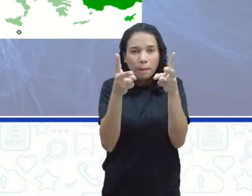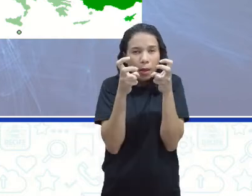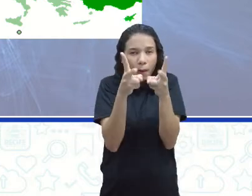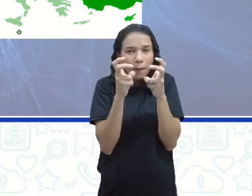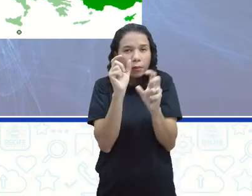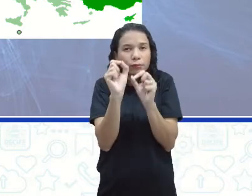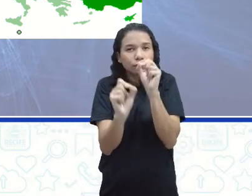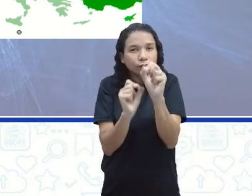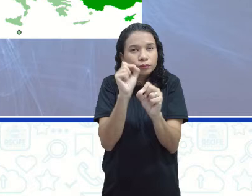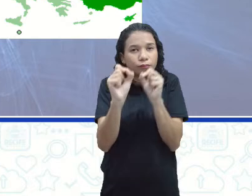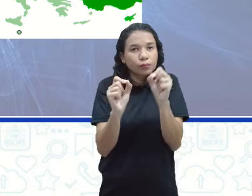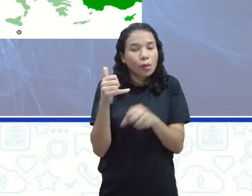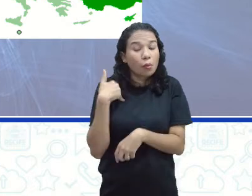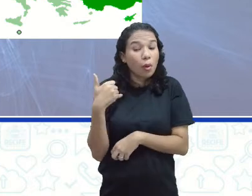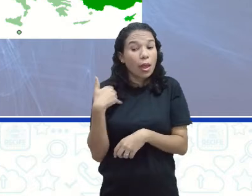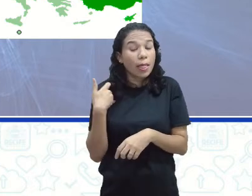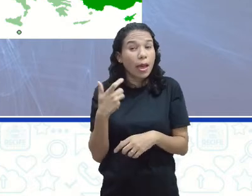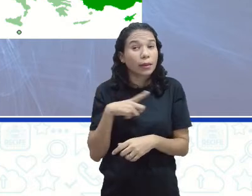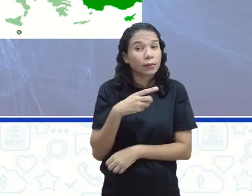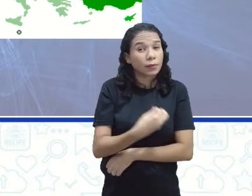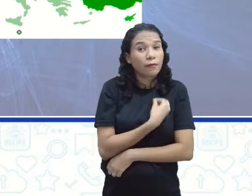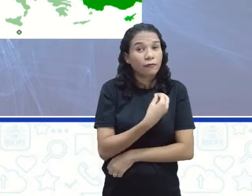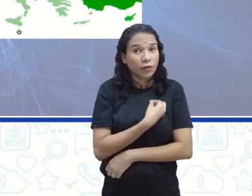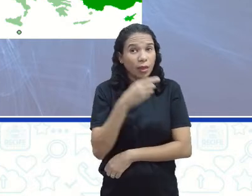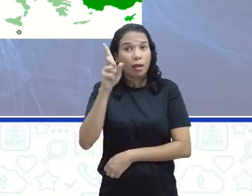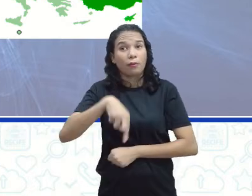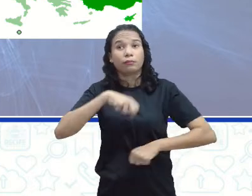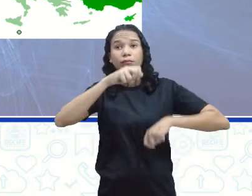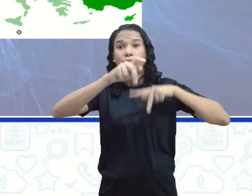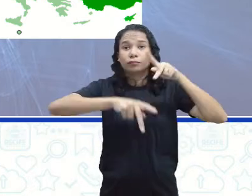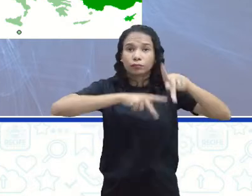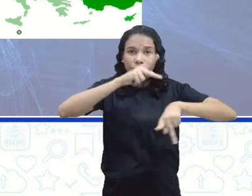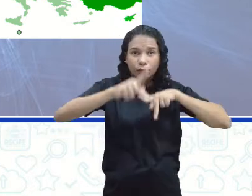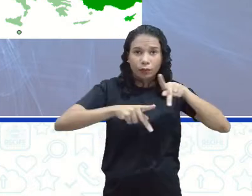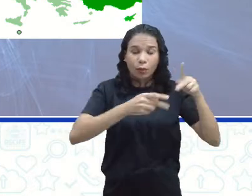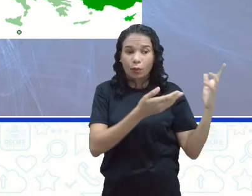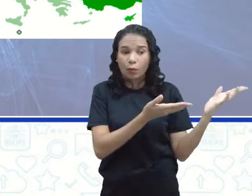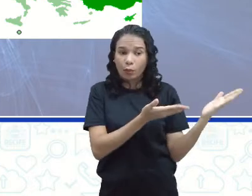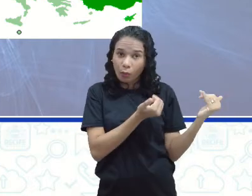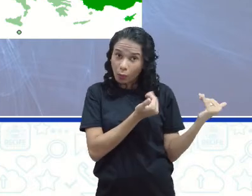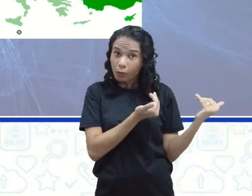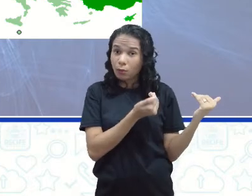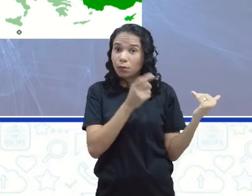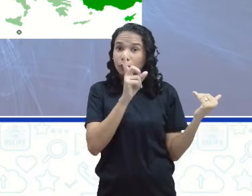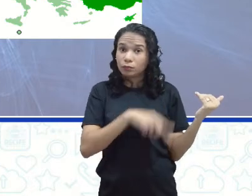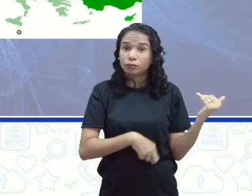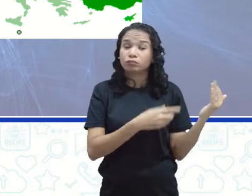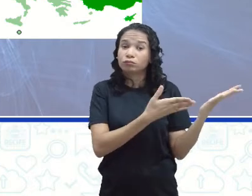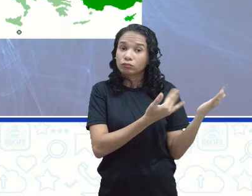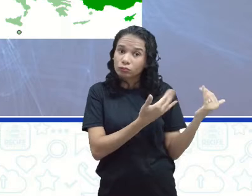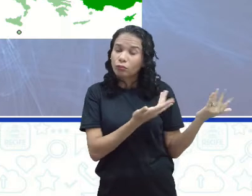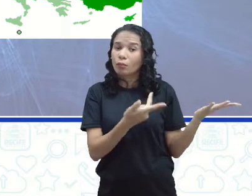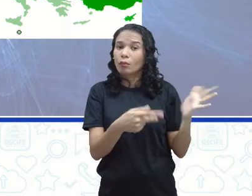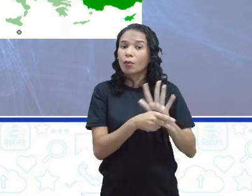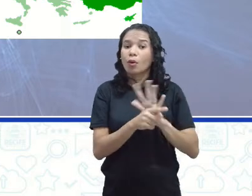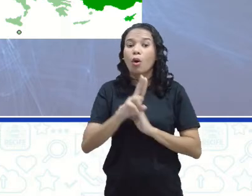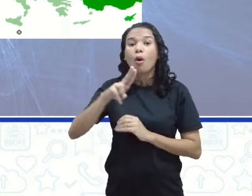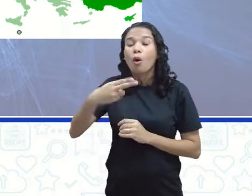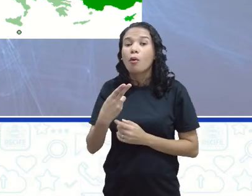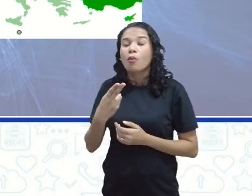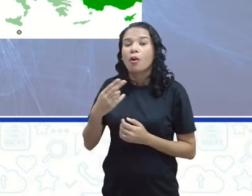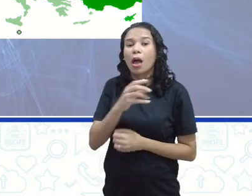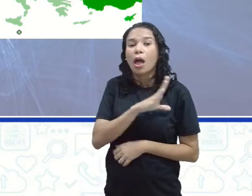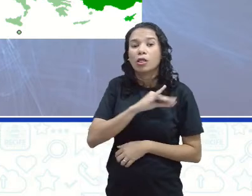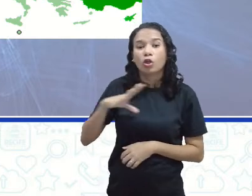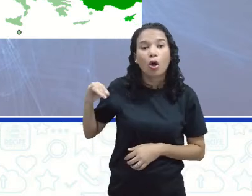aí em que faixa etária, se é uma população jovem, é uma população madura ou é uma